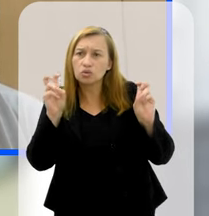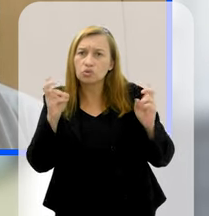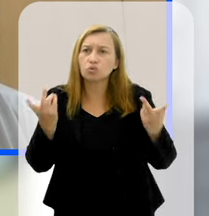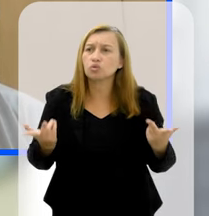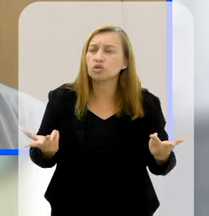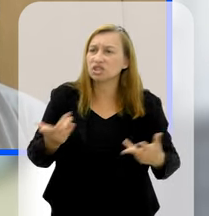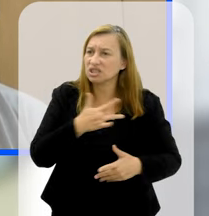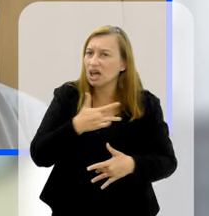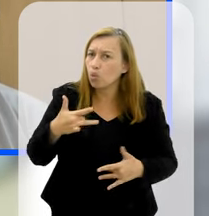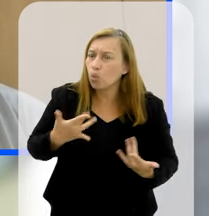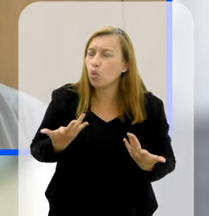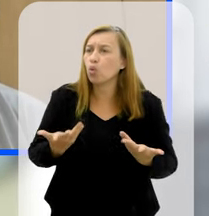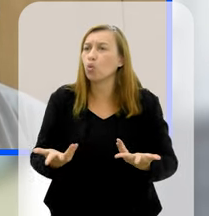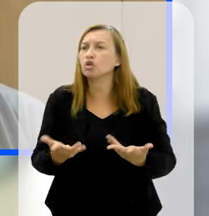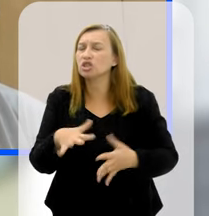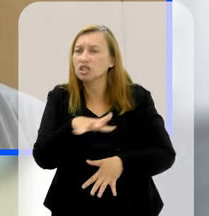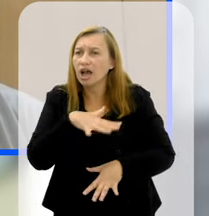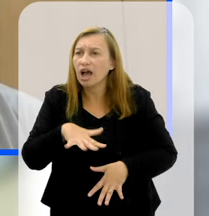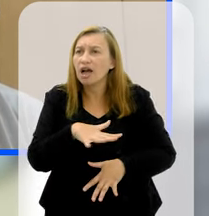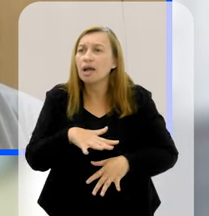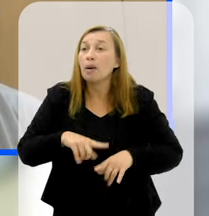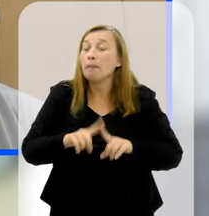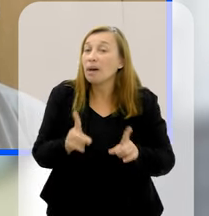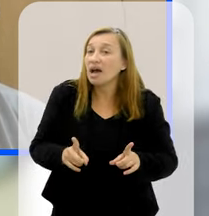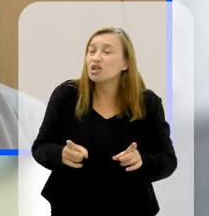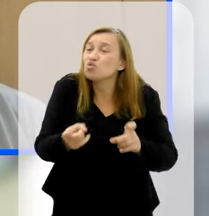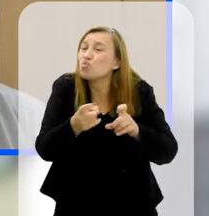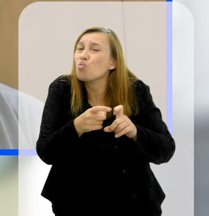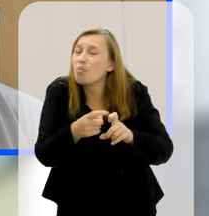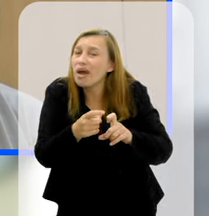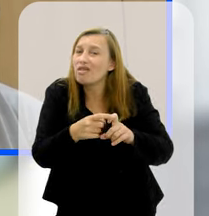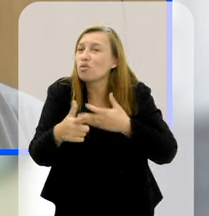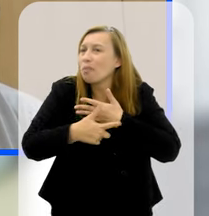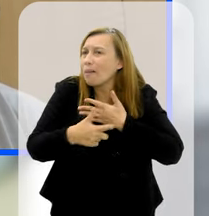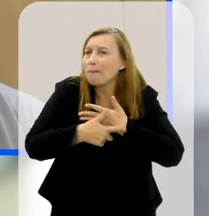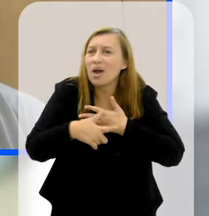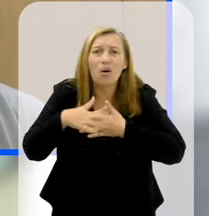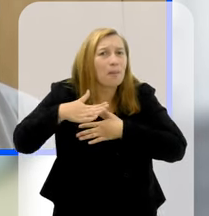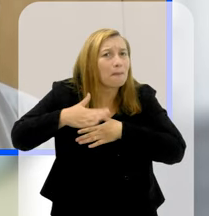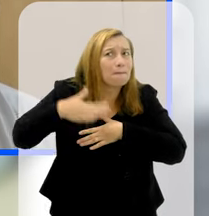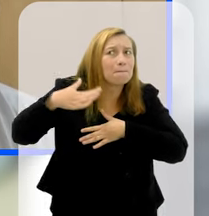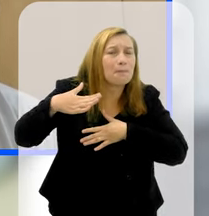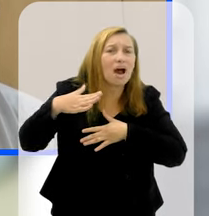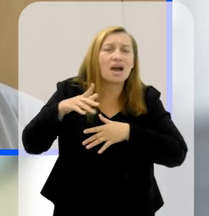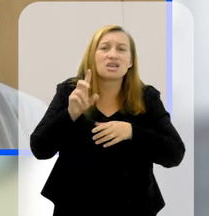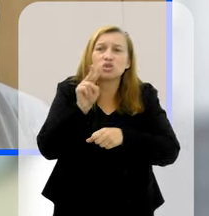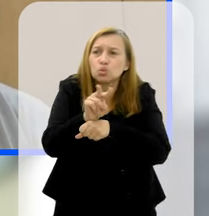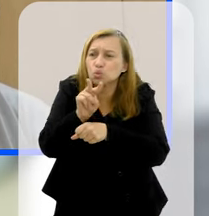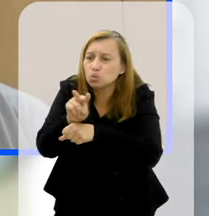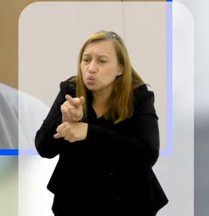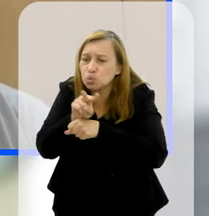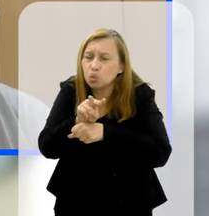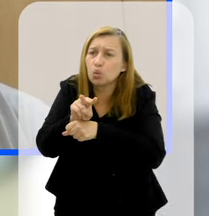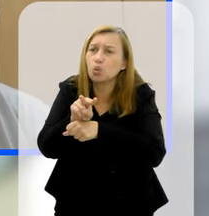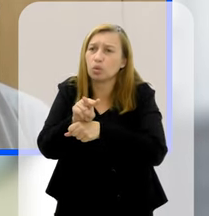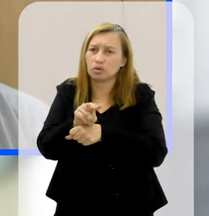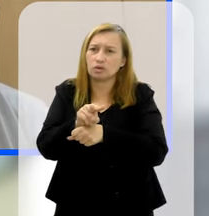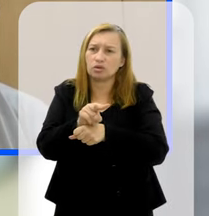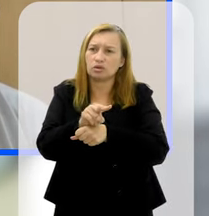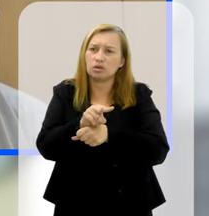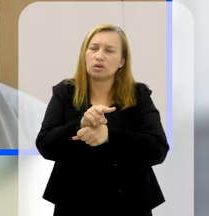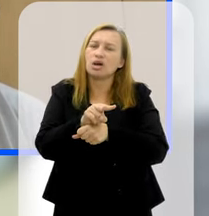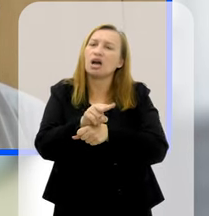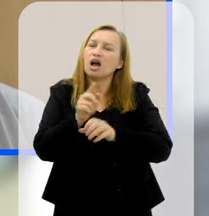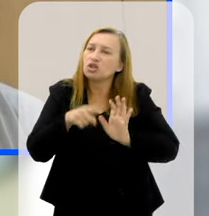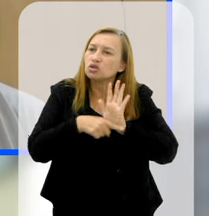questão de saúde, do setor saúde, mas o médico tem um papel muito mais de monitorar,